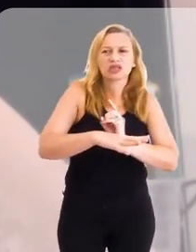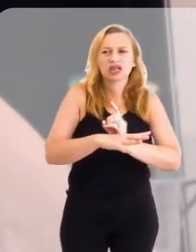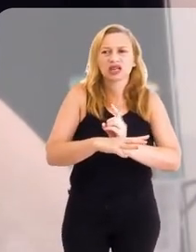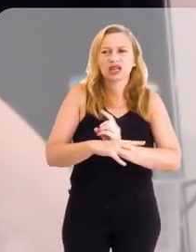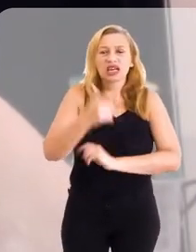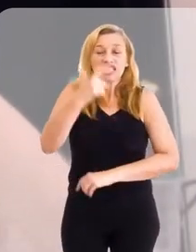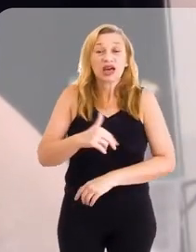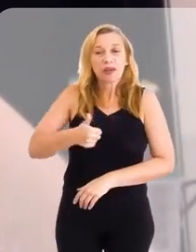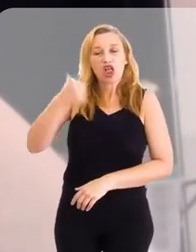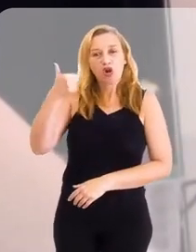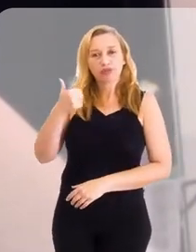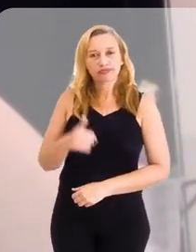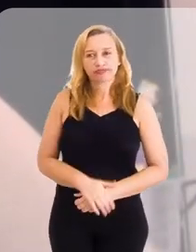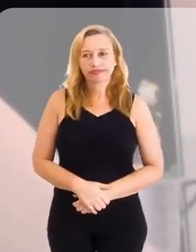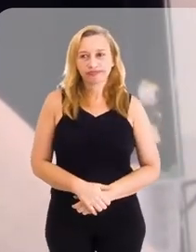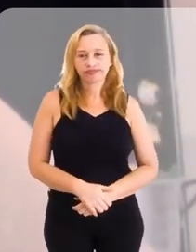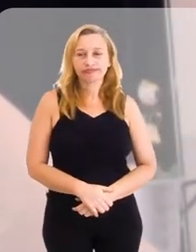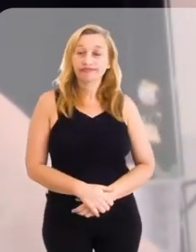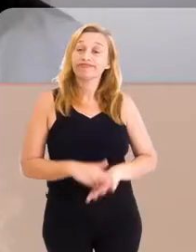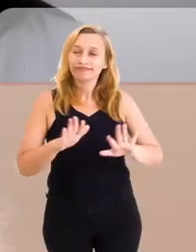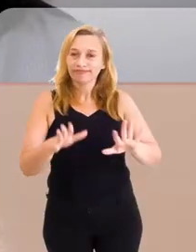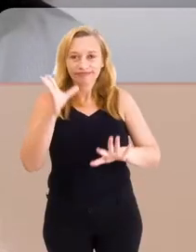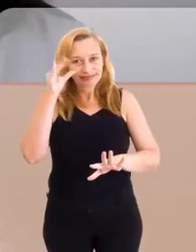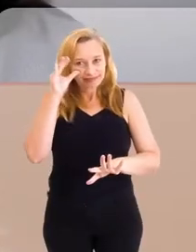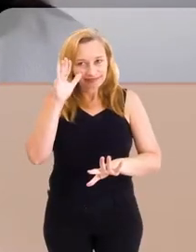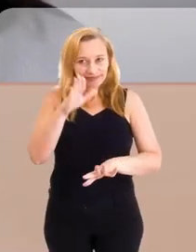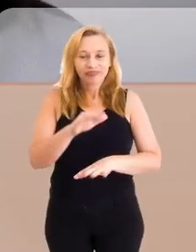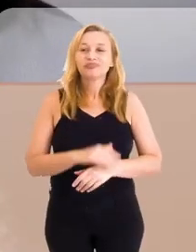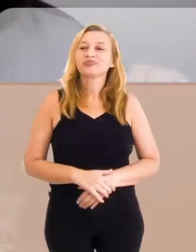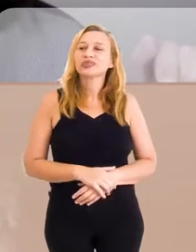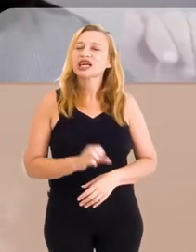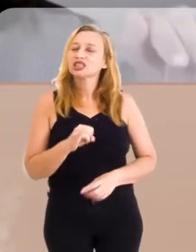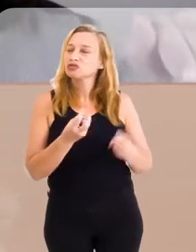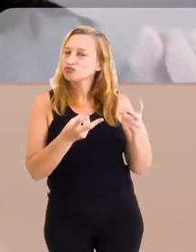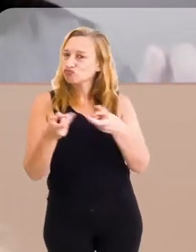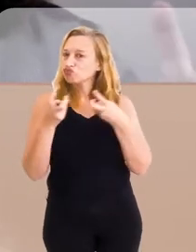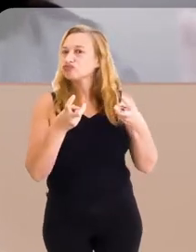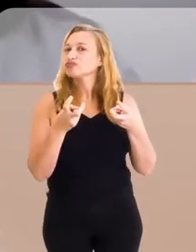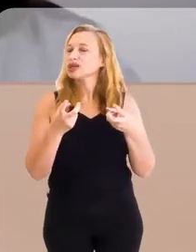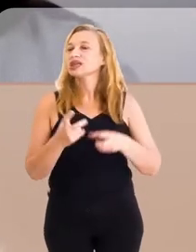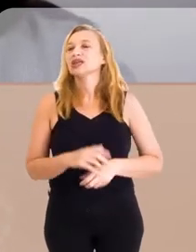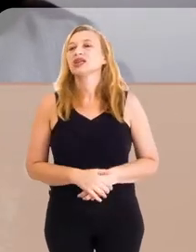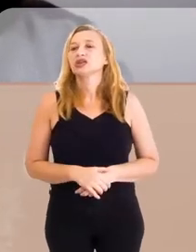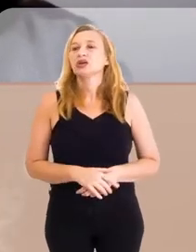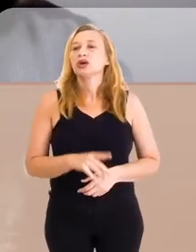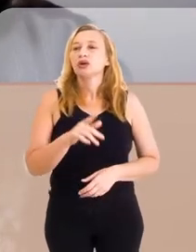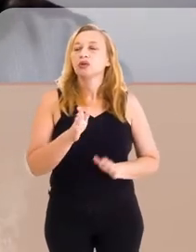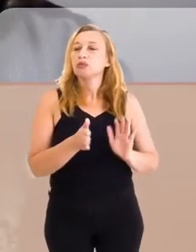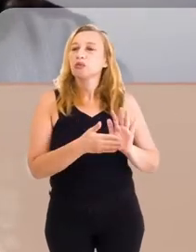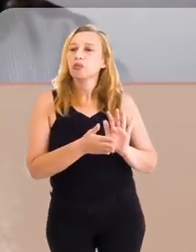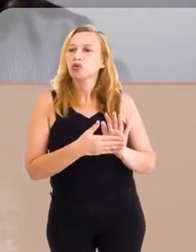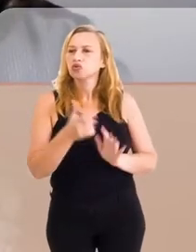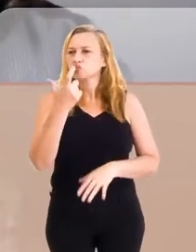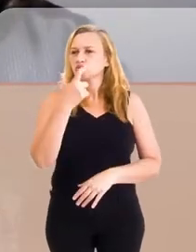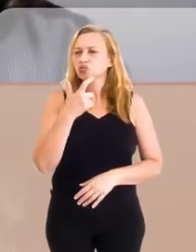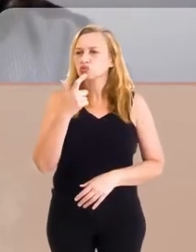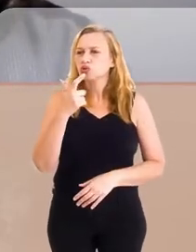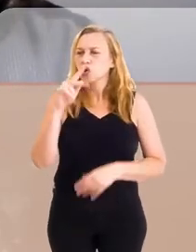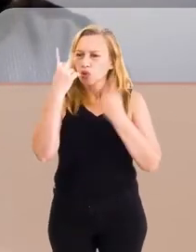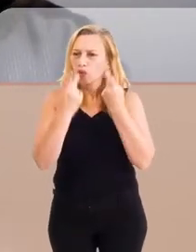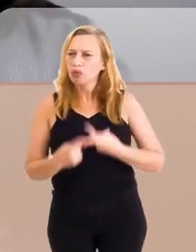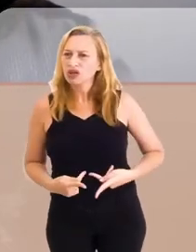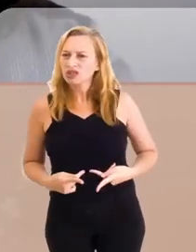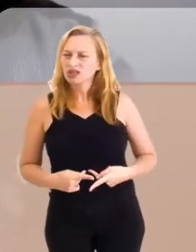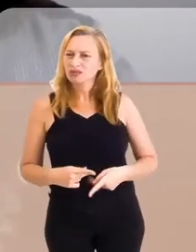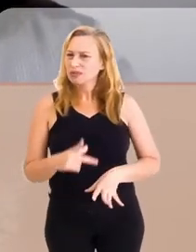a sociedade a se tornar melhor? É uma coisa interessante, Fernanda, porque se você for observar, o propósito humano